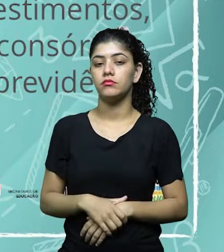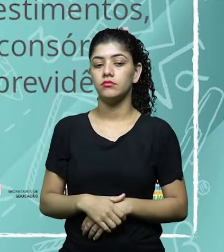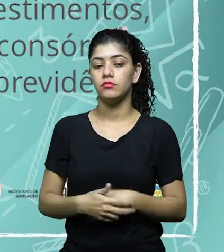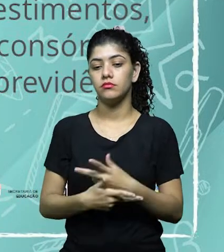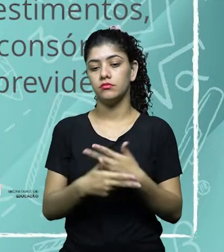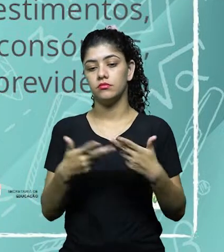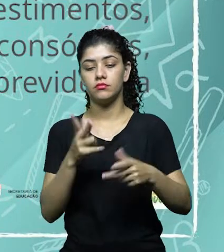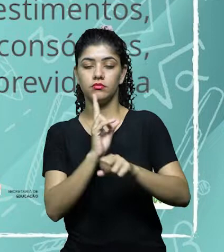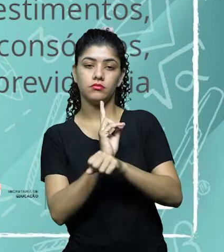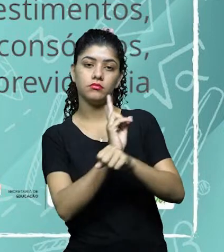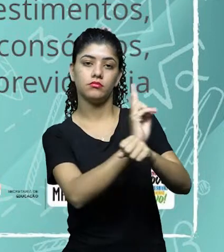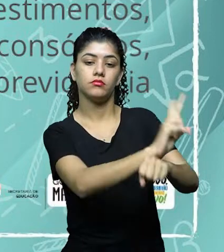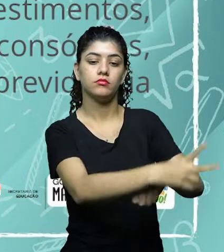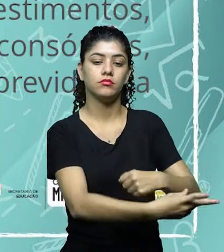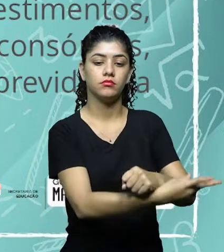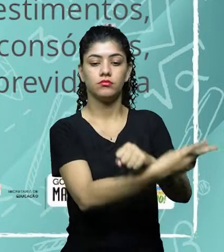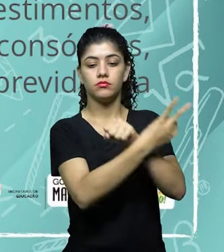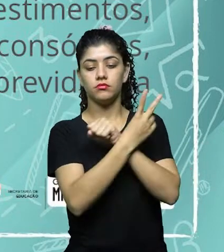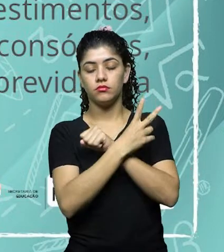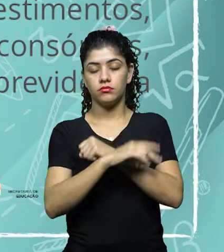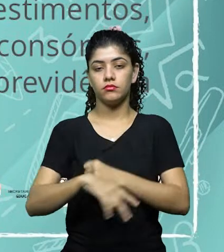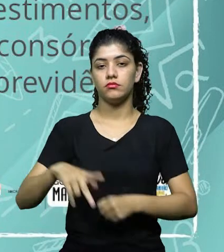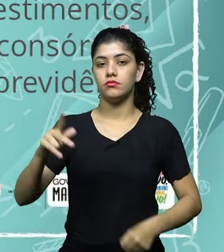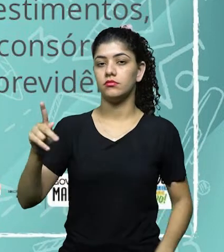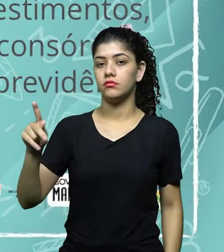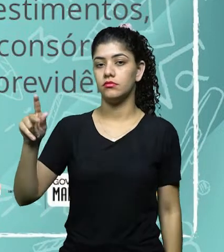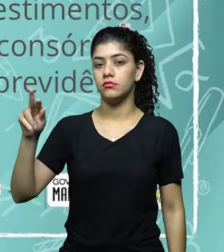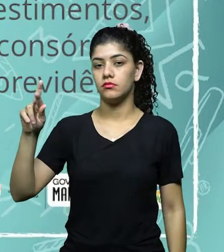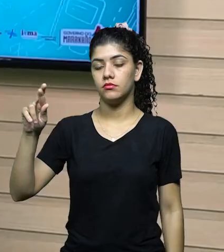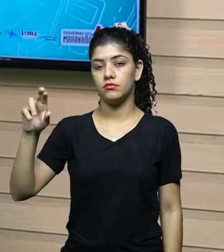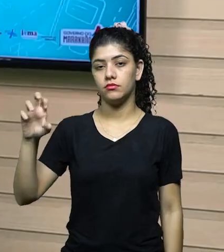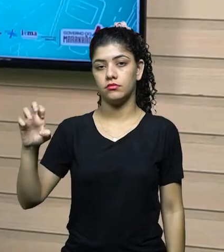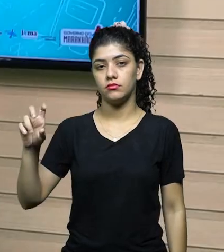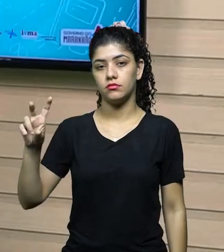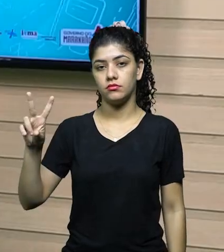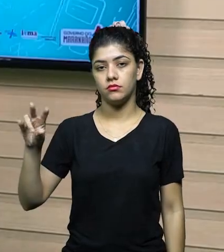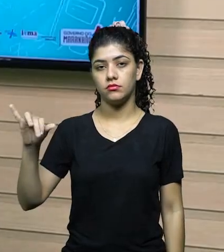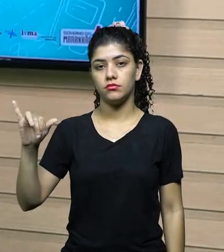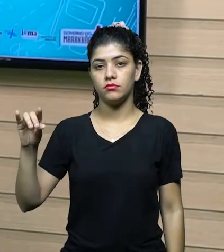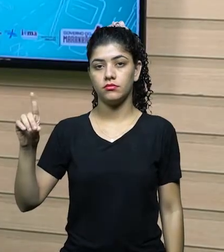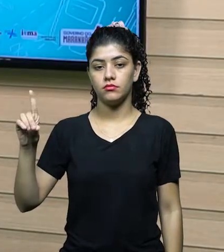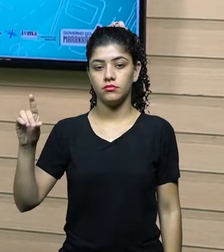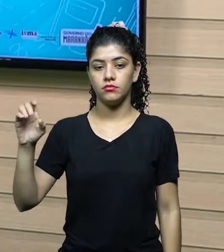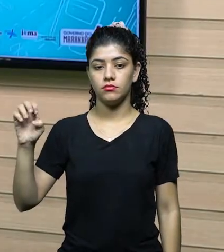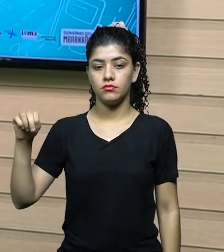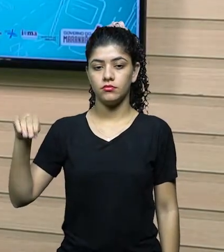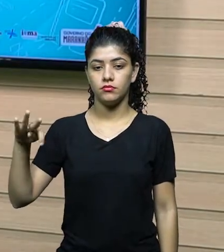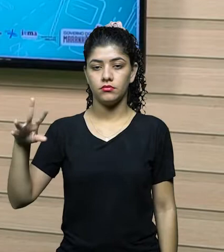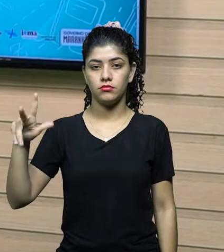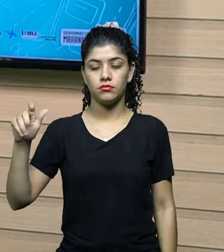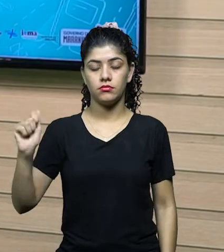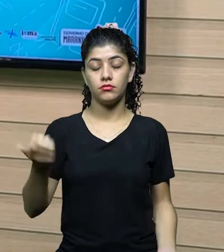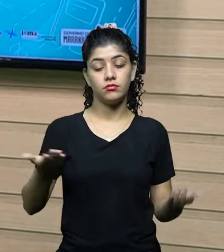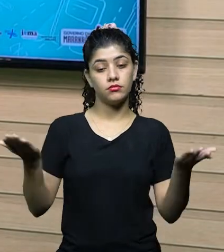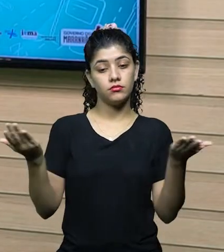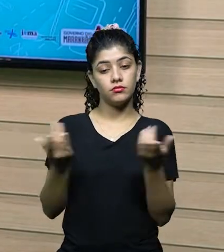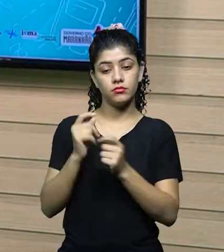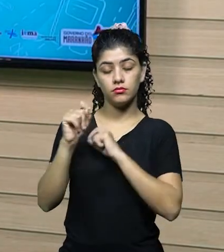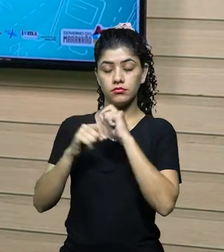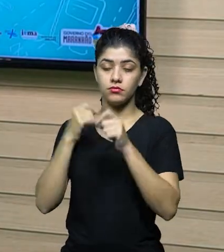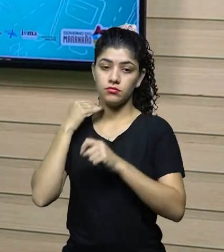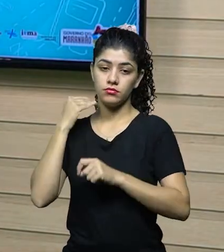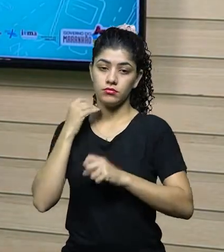consórcios, empréstimos, plano de previdência e outros. Então, hoje, através do banco, você pode, por